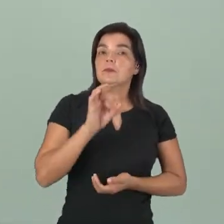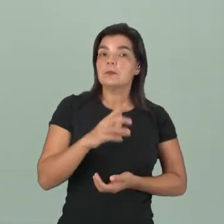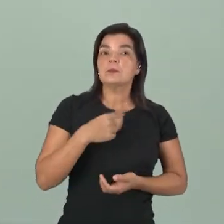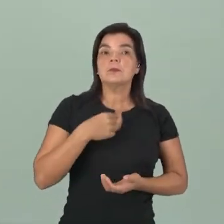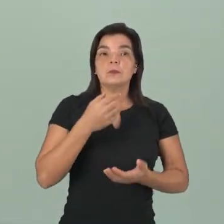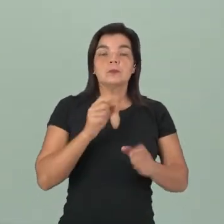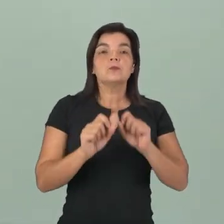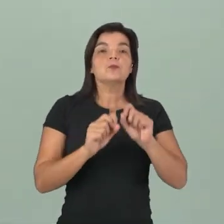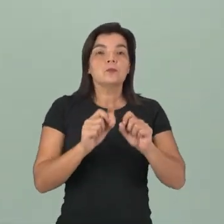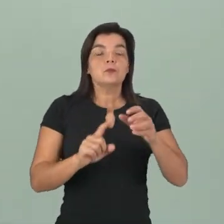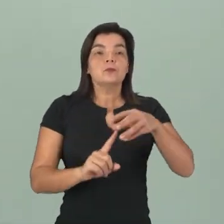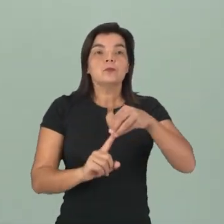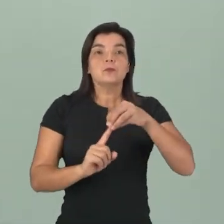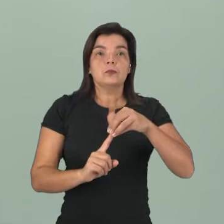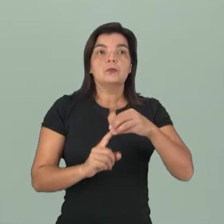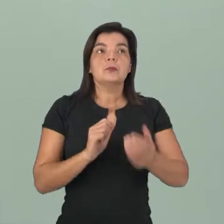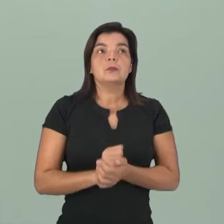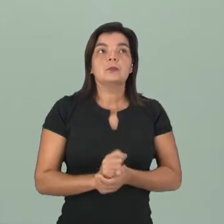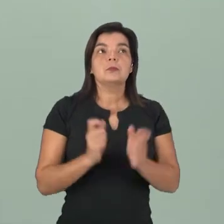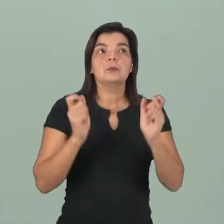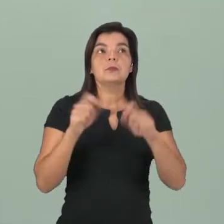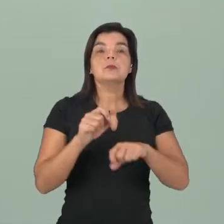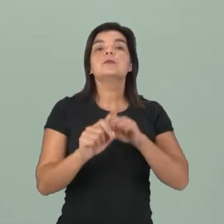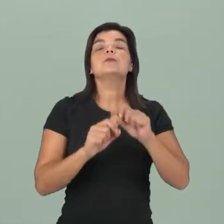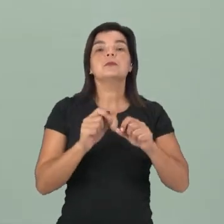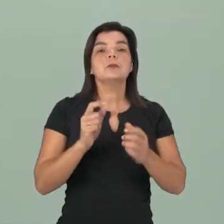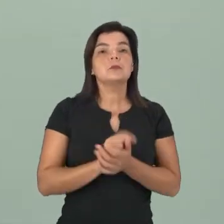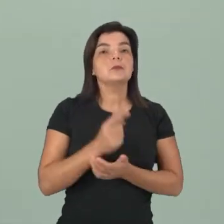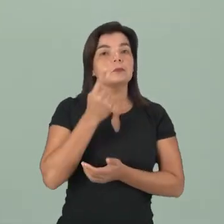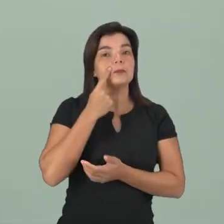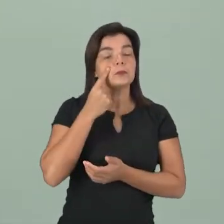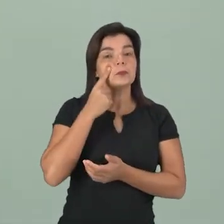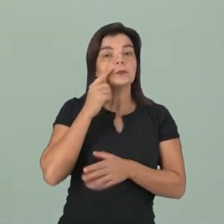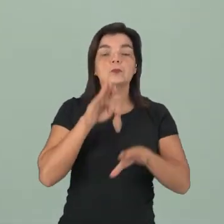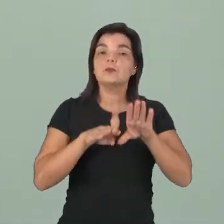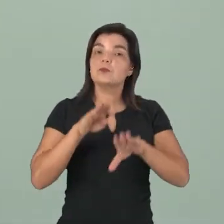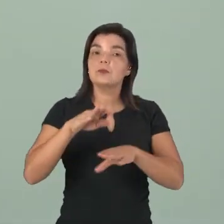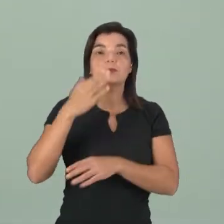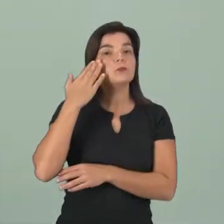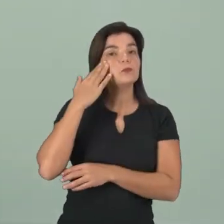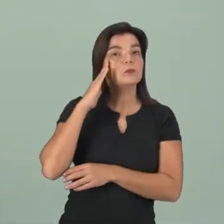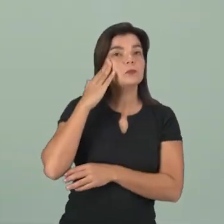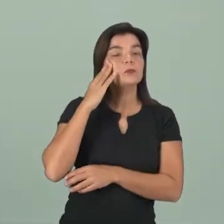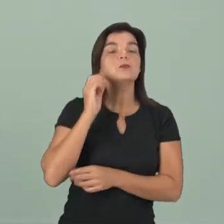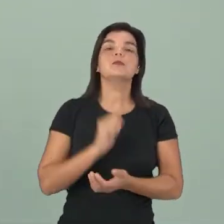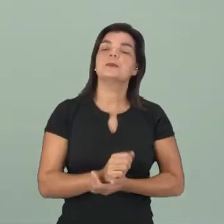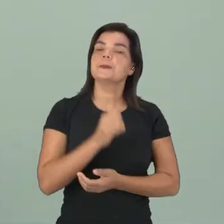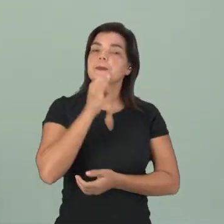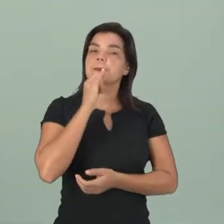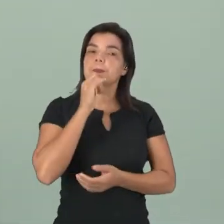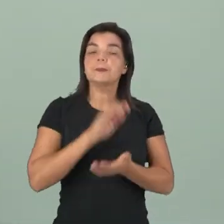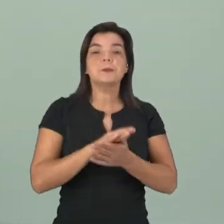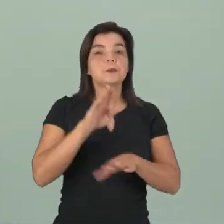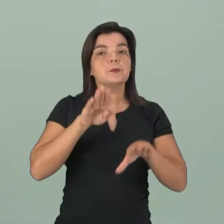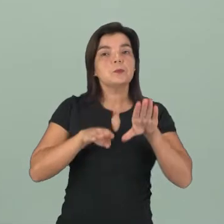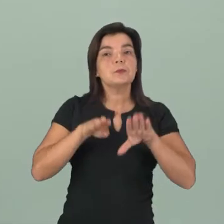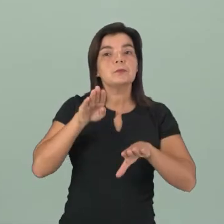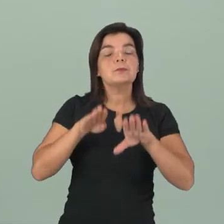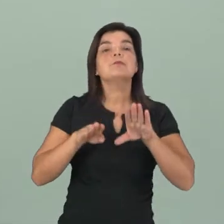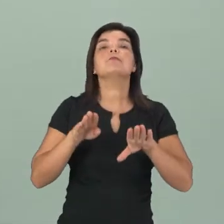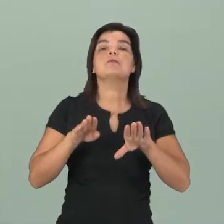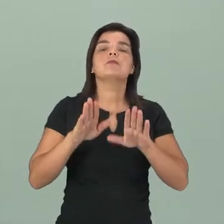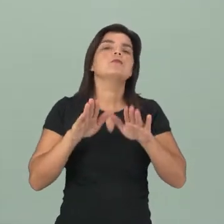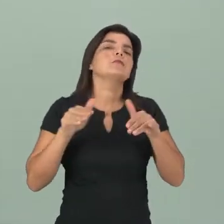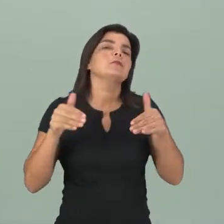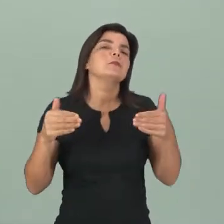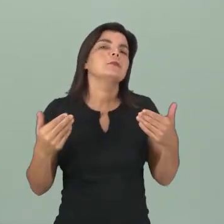que eu tenho que estabelecer o meu objetivo para poder me debruçar pelos níveis de compreensão, né? Quando falamos de nível, falamos